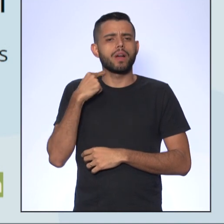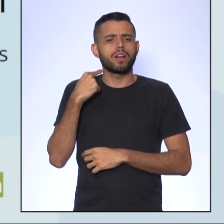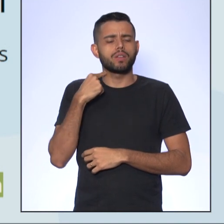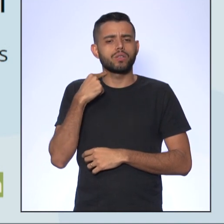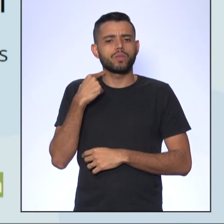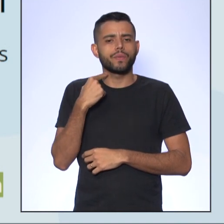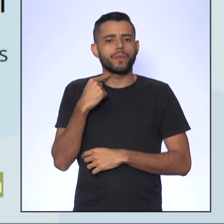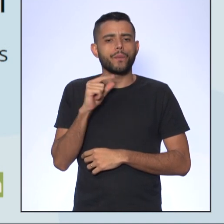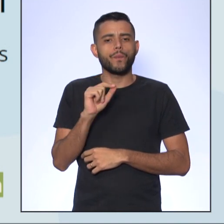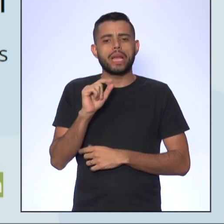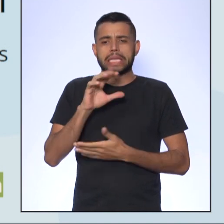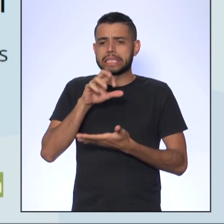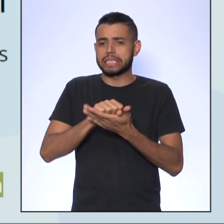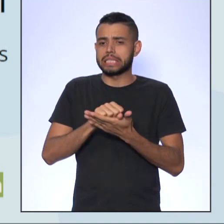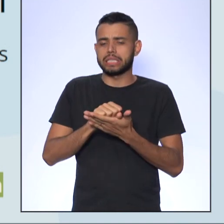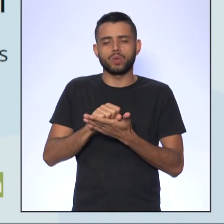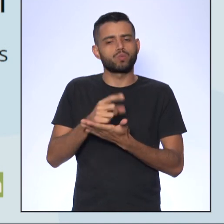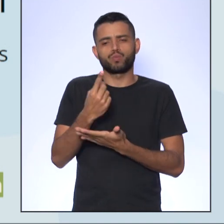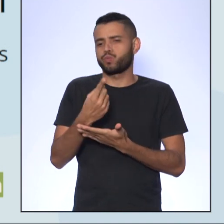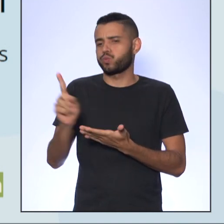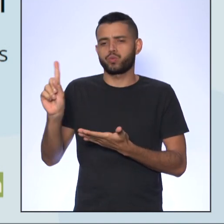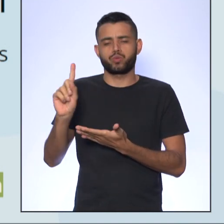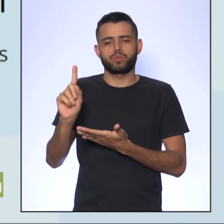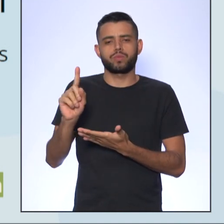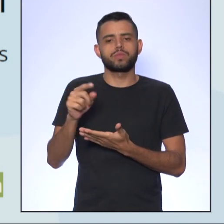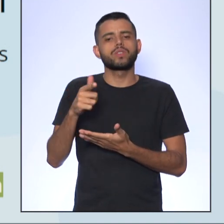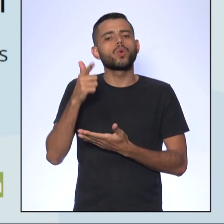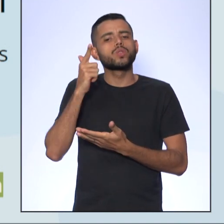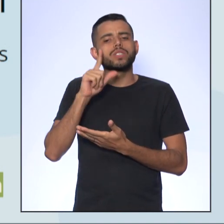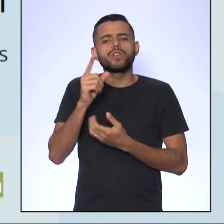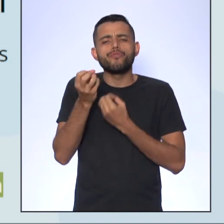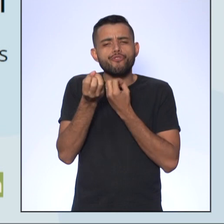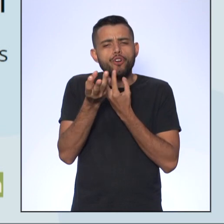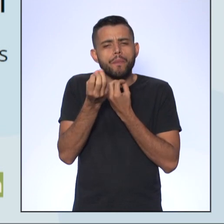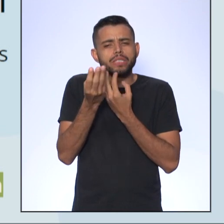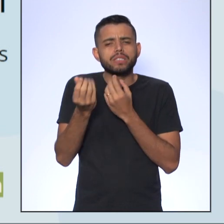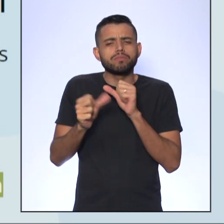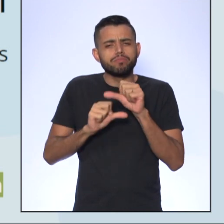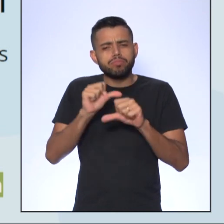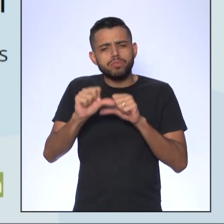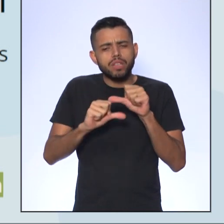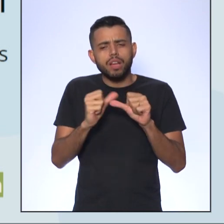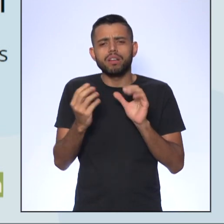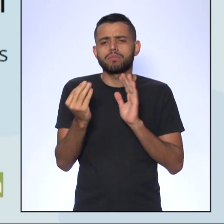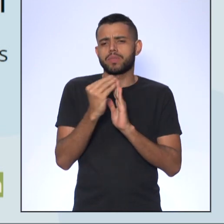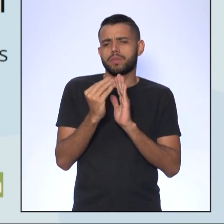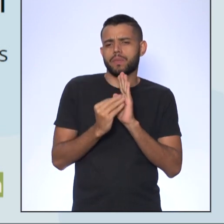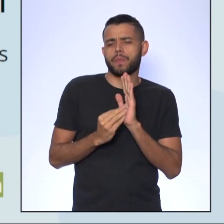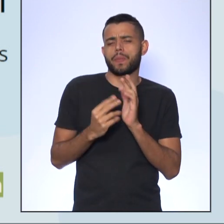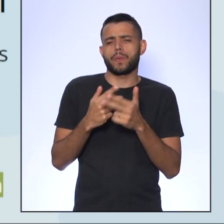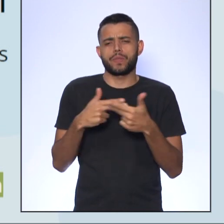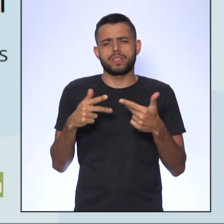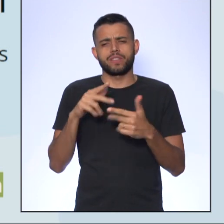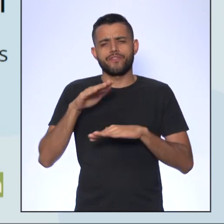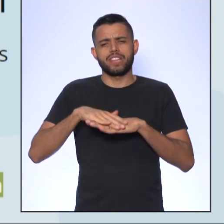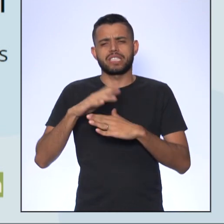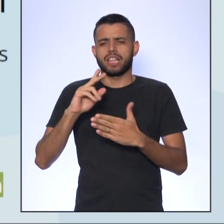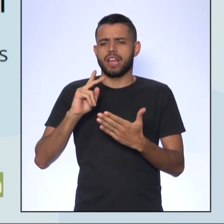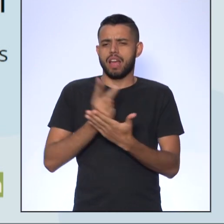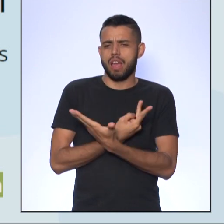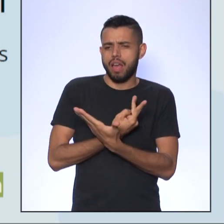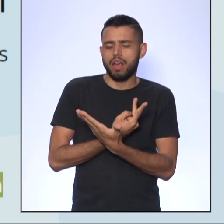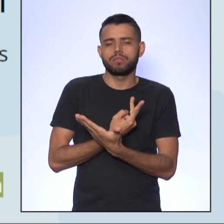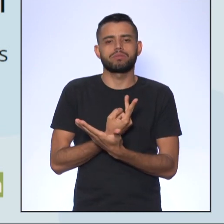o fim das inscrições, é o último dia para você alterar dados. Se você fez alguma coisa na inscrição que você fez errada,